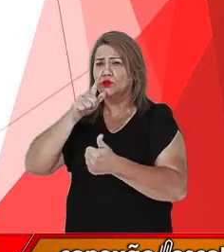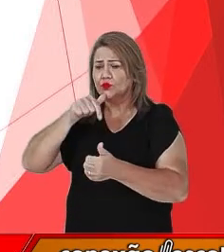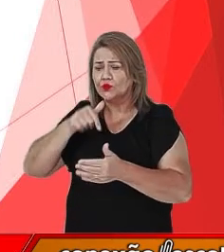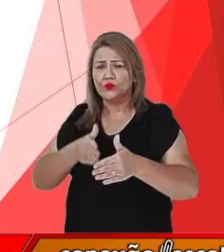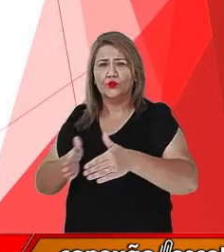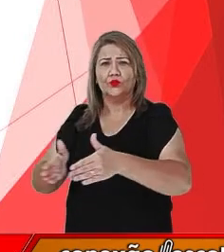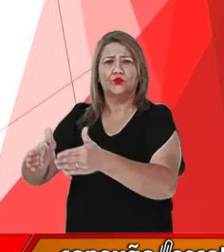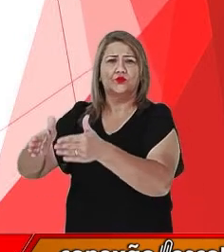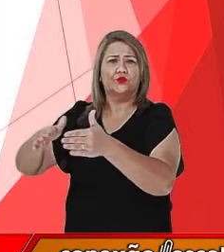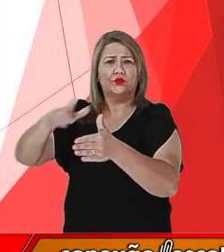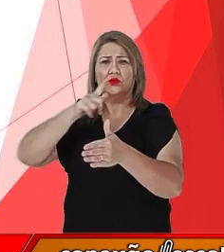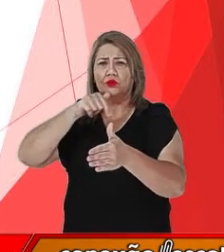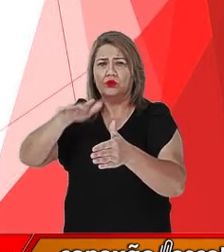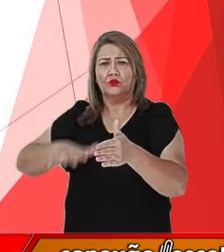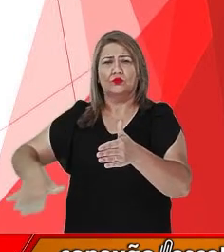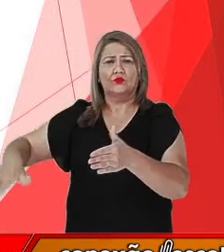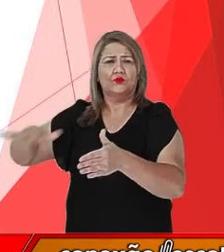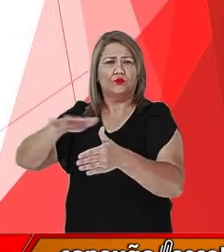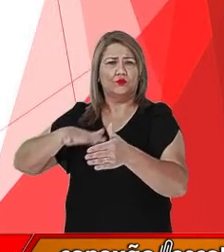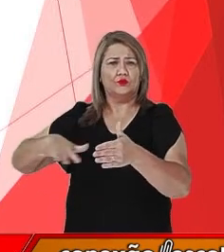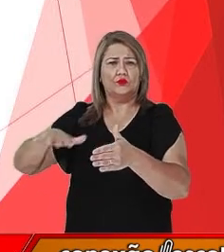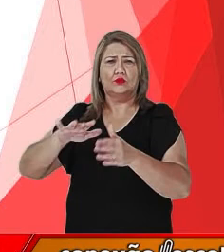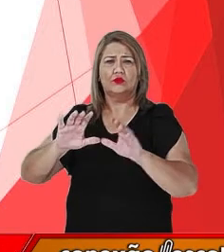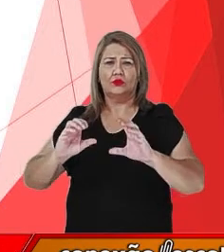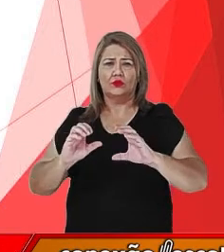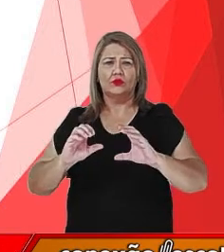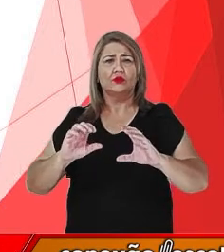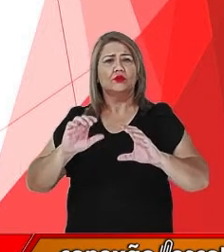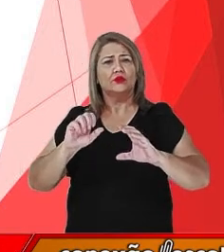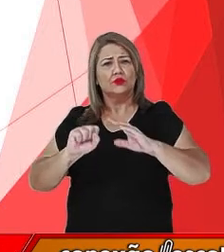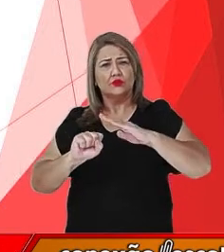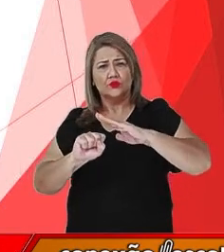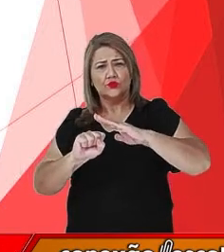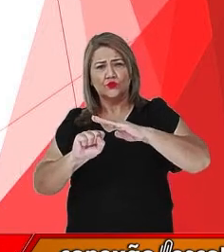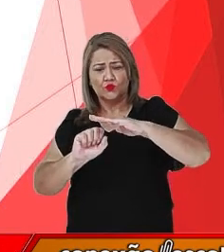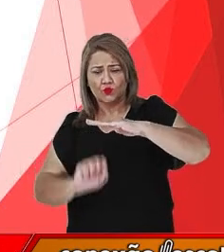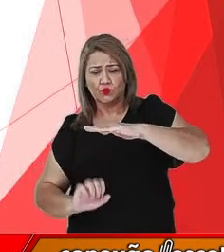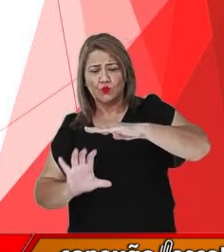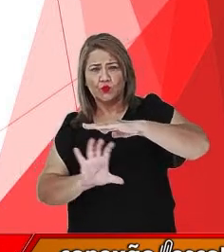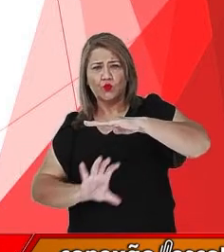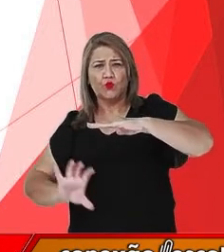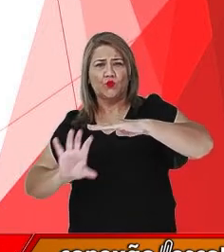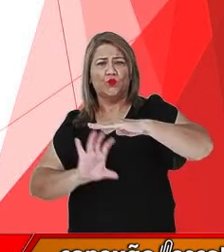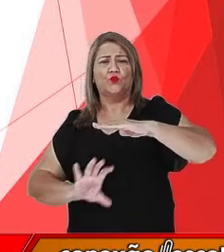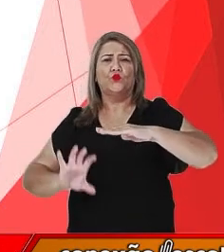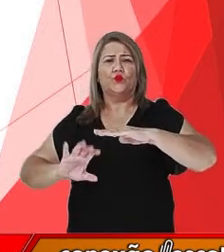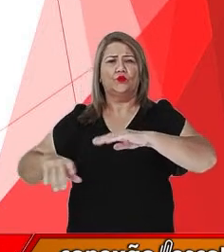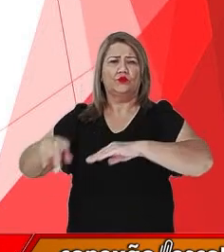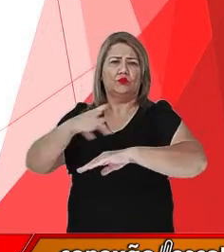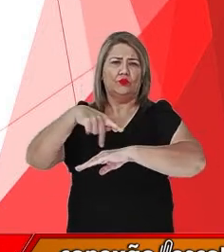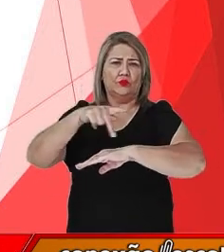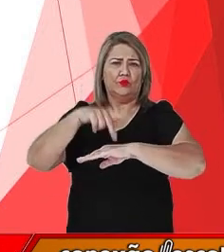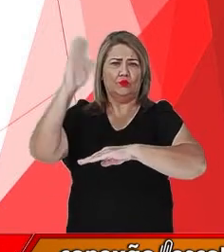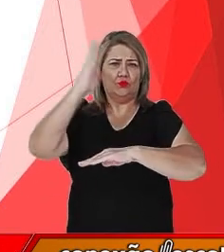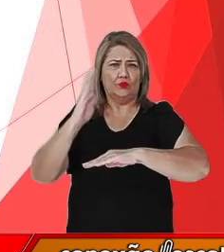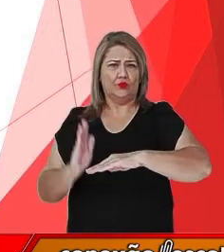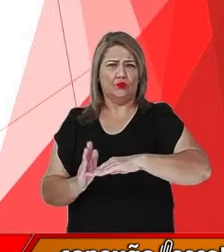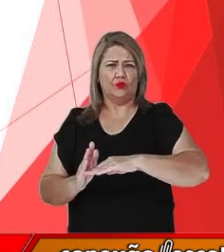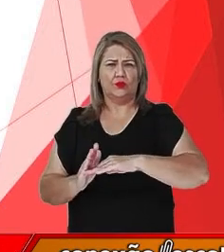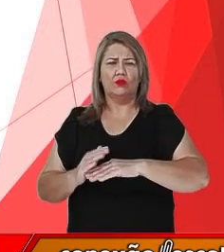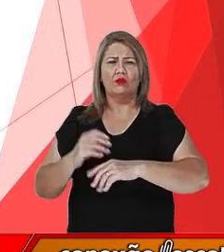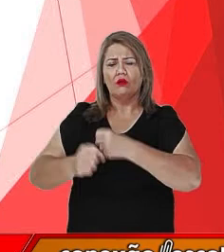na porção centro-sul do nosso país. É muito importante ressaltar que é ali por volta